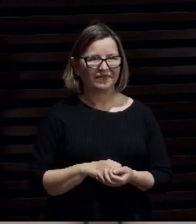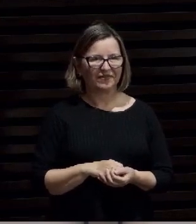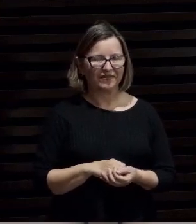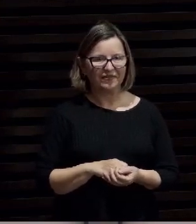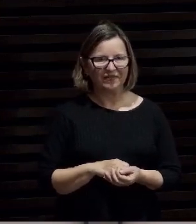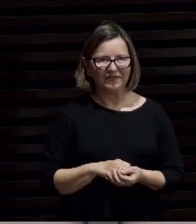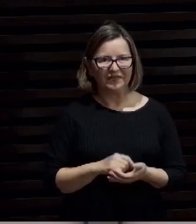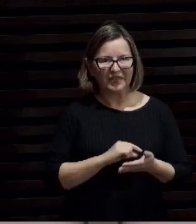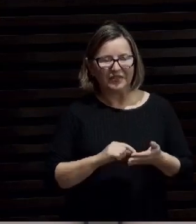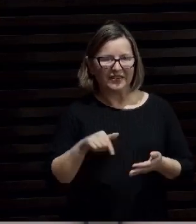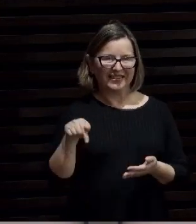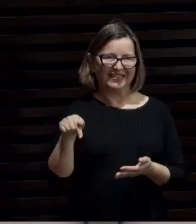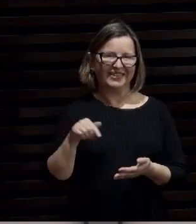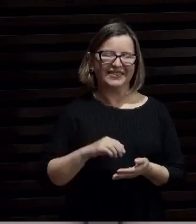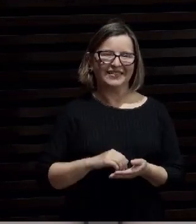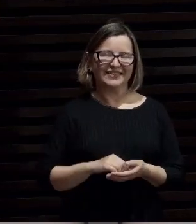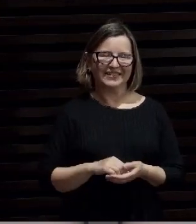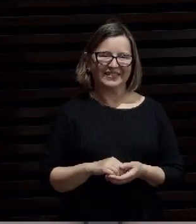Versículo 7.